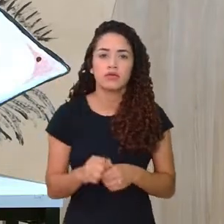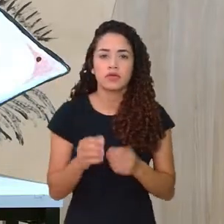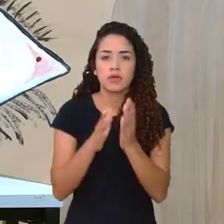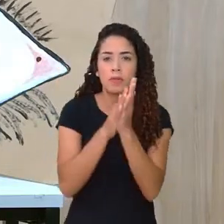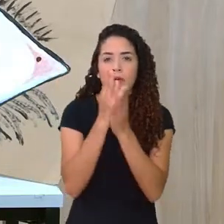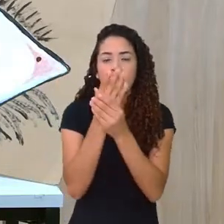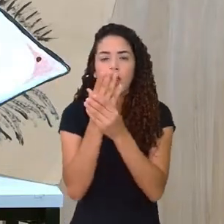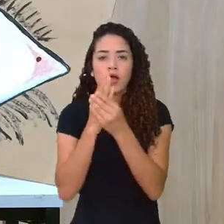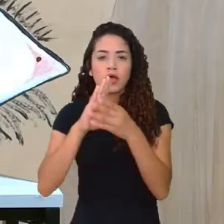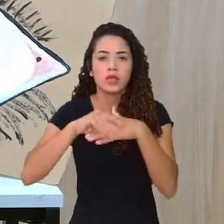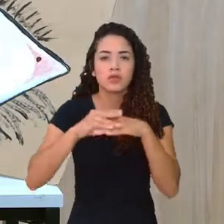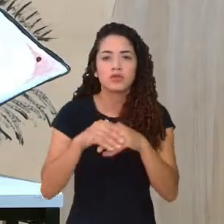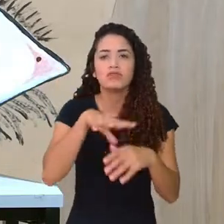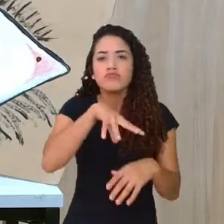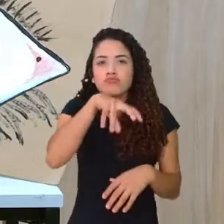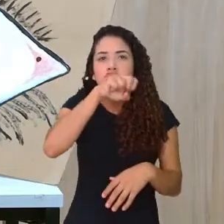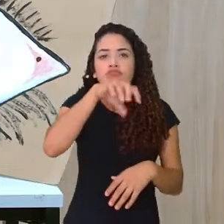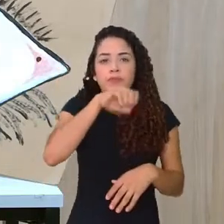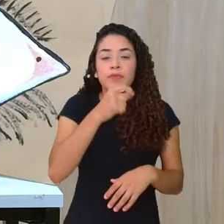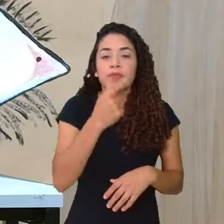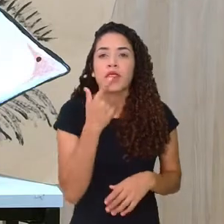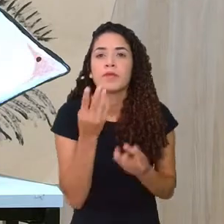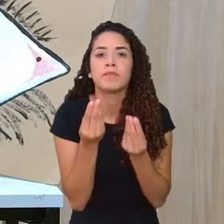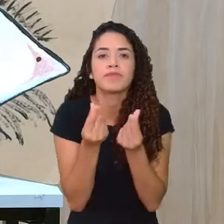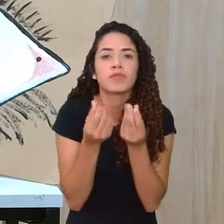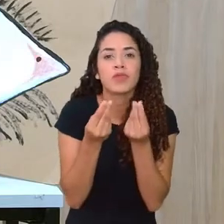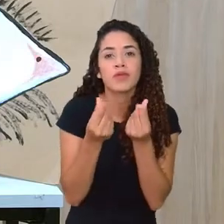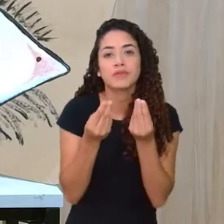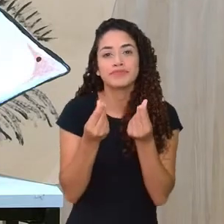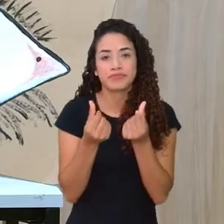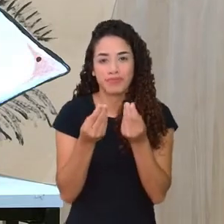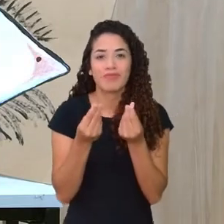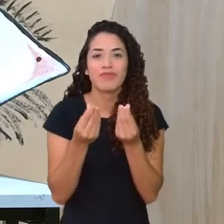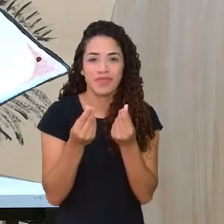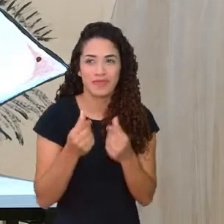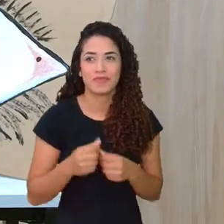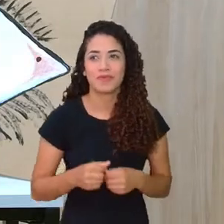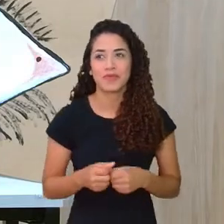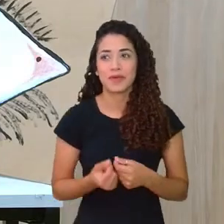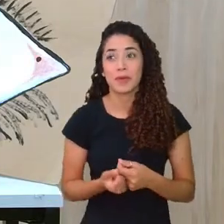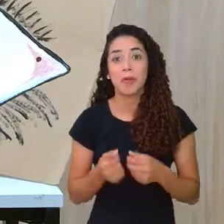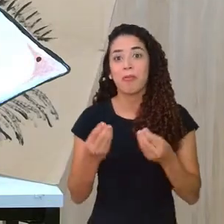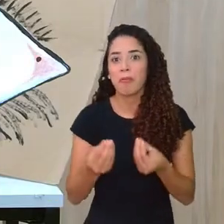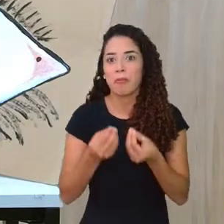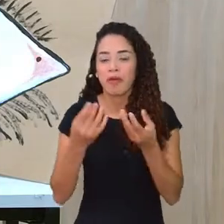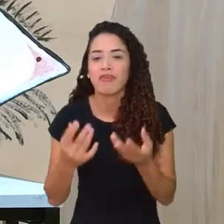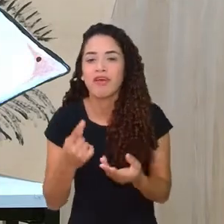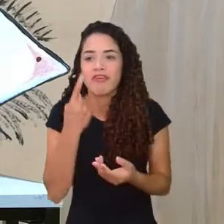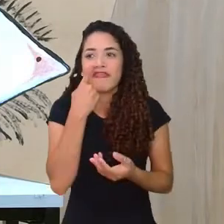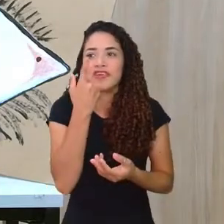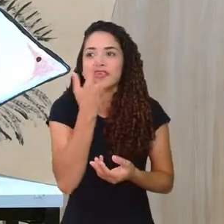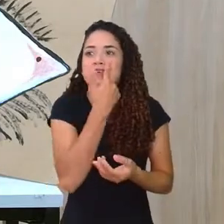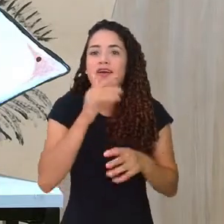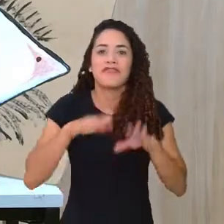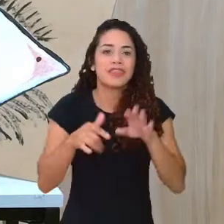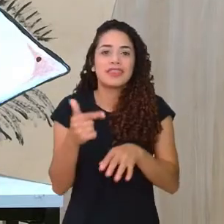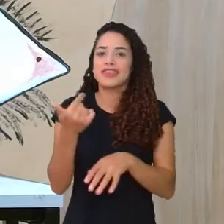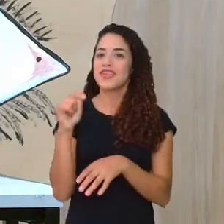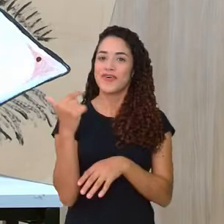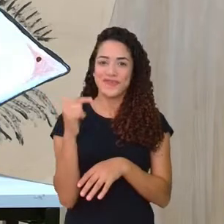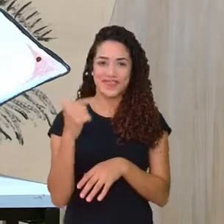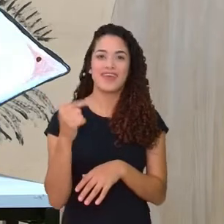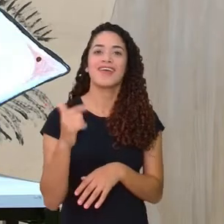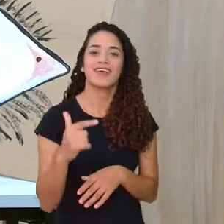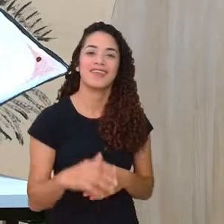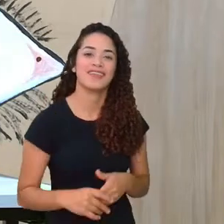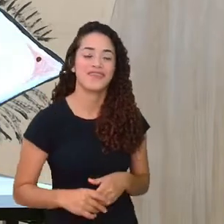tato, com o olfato, com o paladar, para sobressair esse que não, nesse momento, né, não está conseguindo